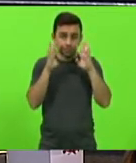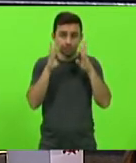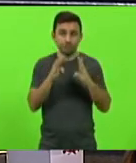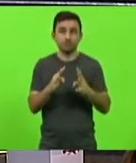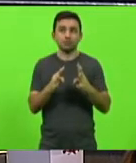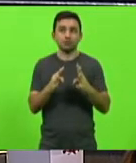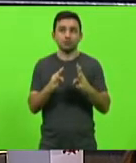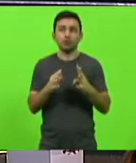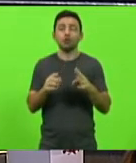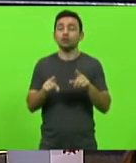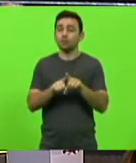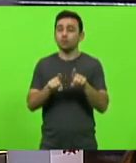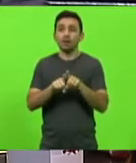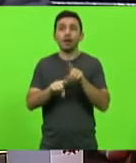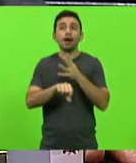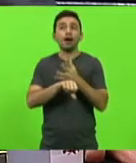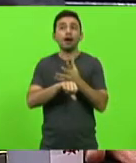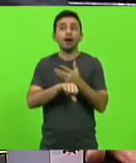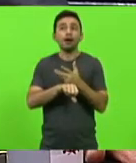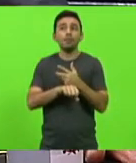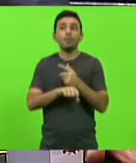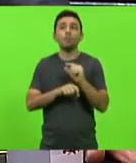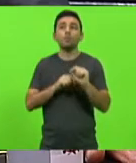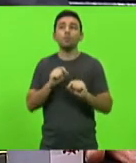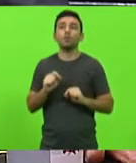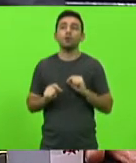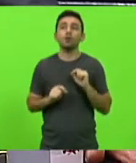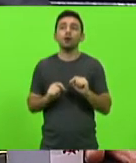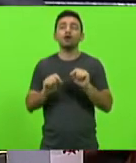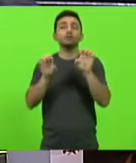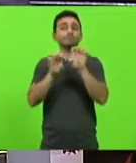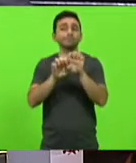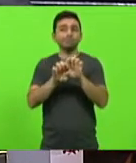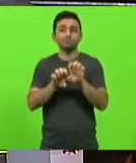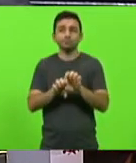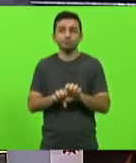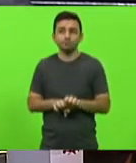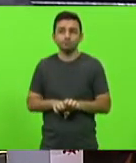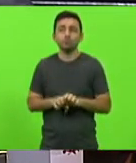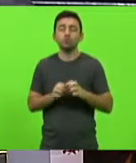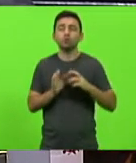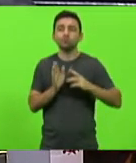com celeridade também na infraestrutura ferroviária.